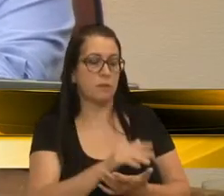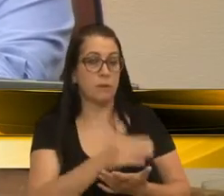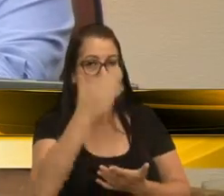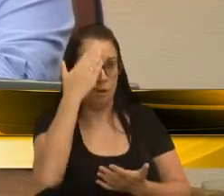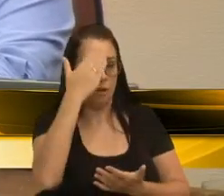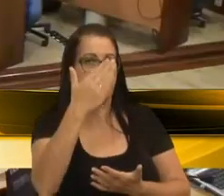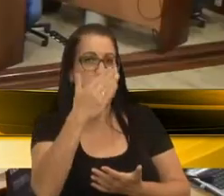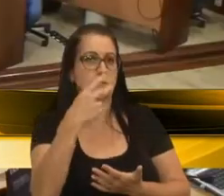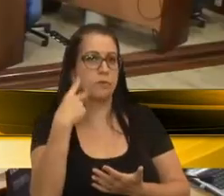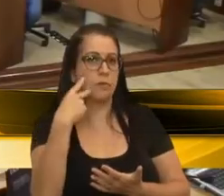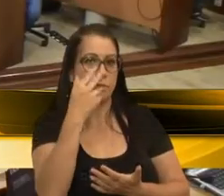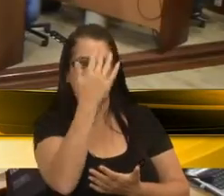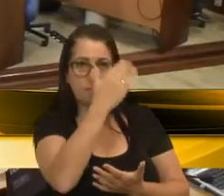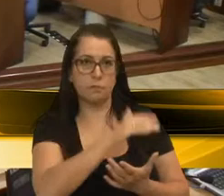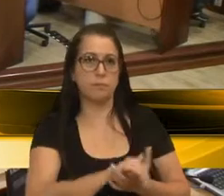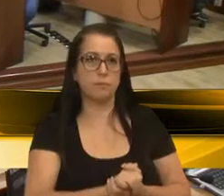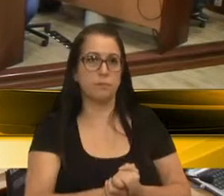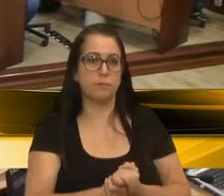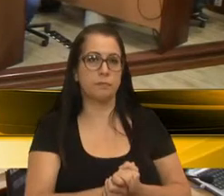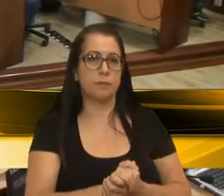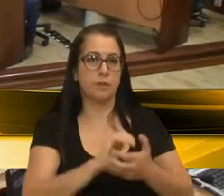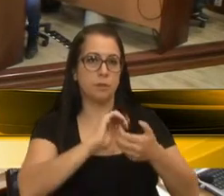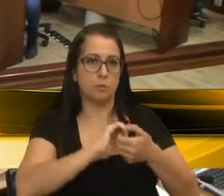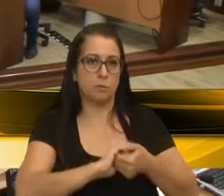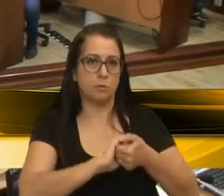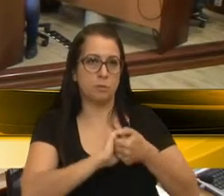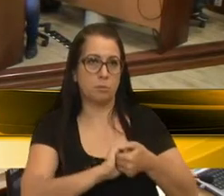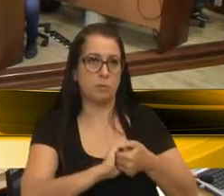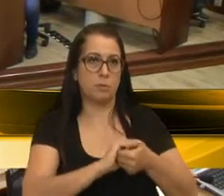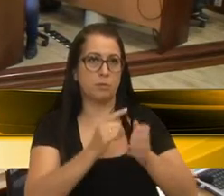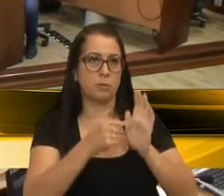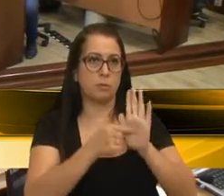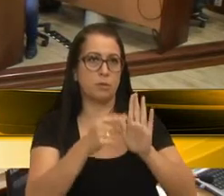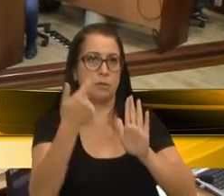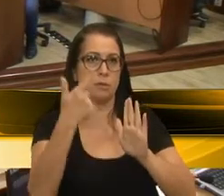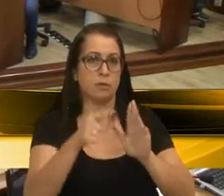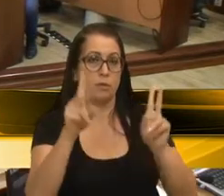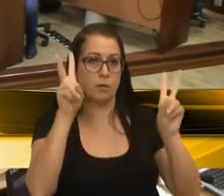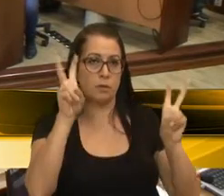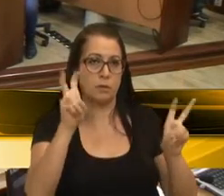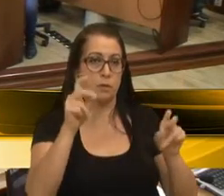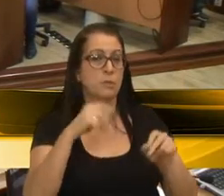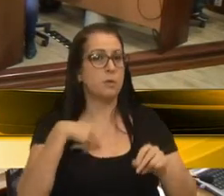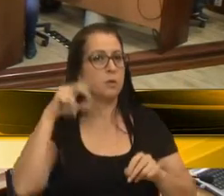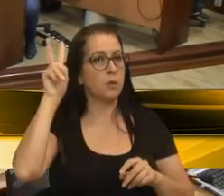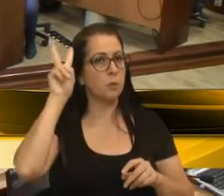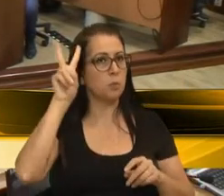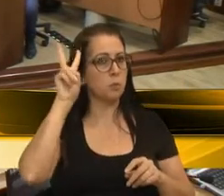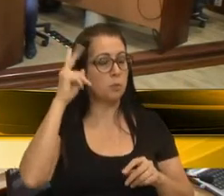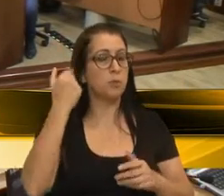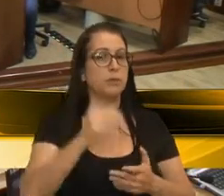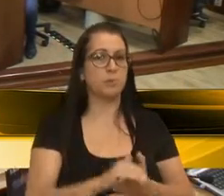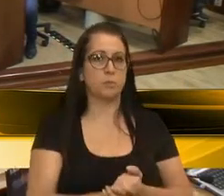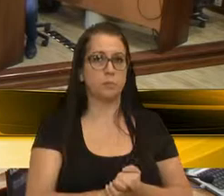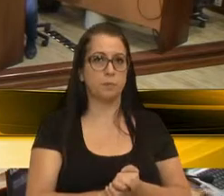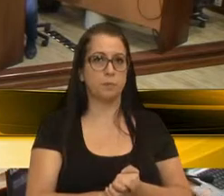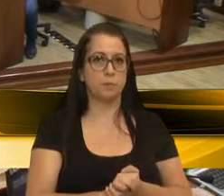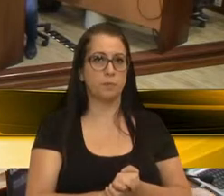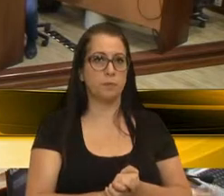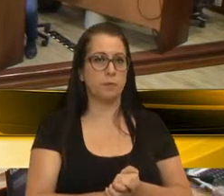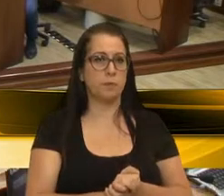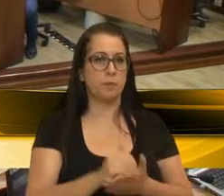Obrigado, vereador Eloy. Lhe cumprimento por trazer de volta esse tema. E eu me recordo que, quando